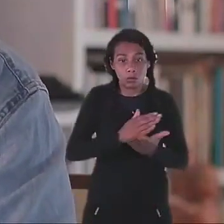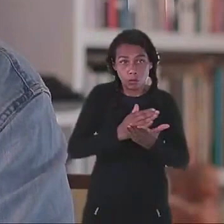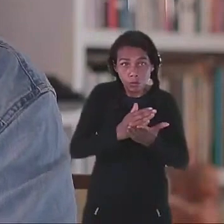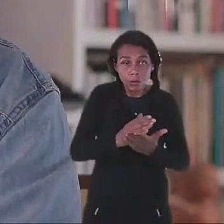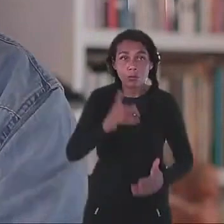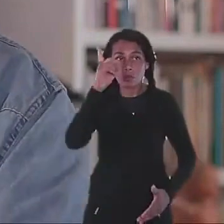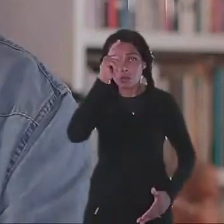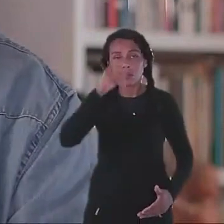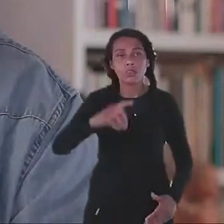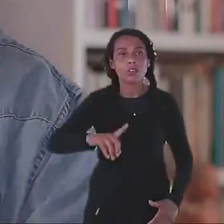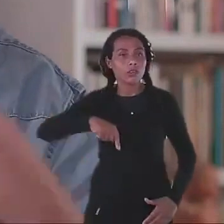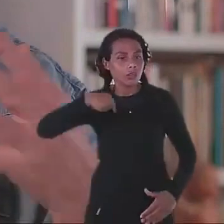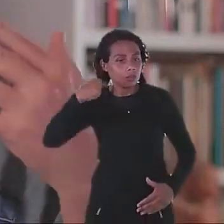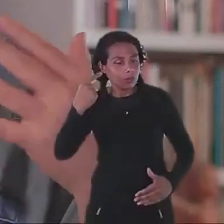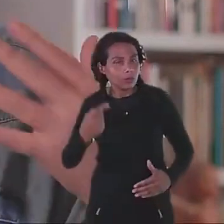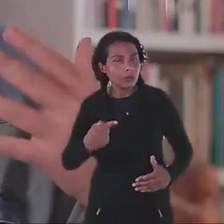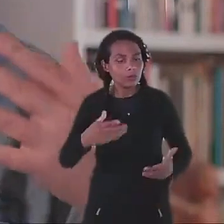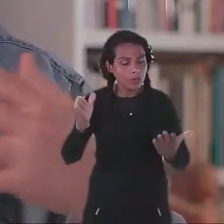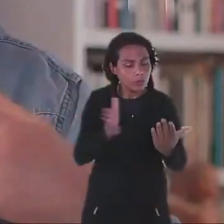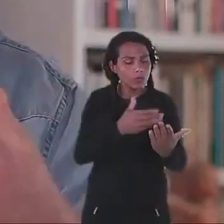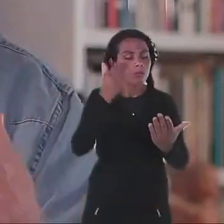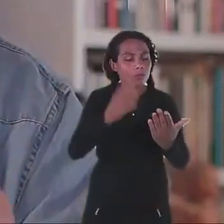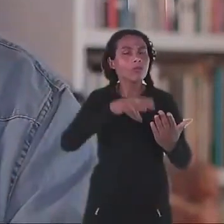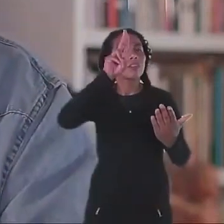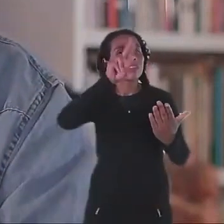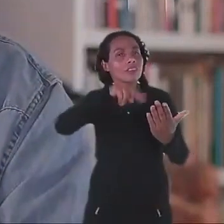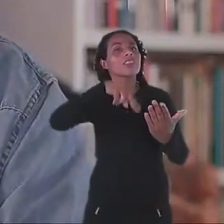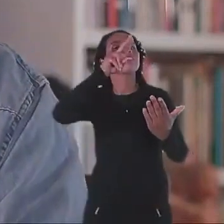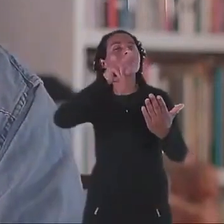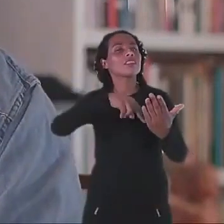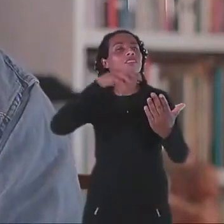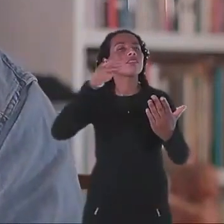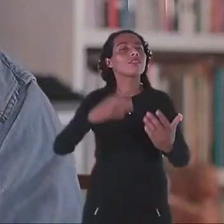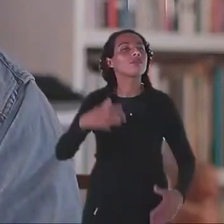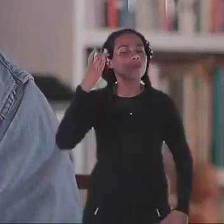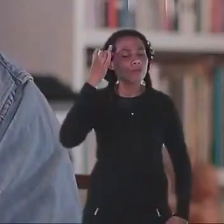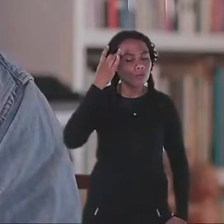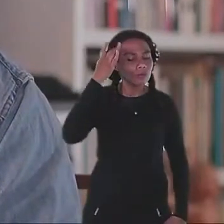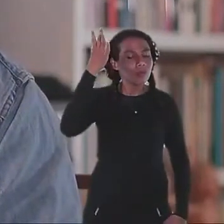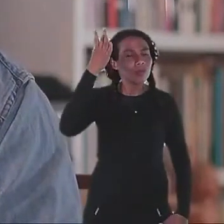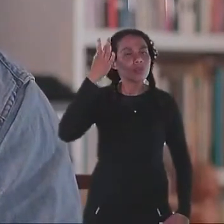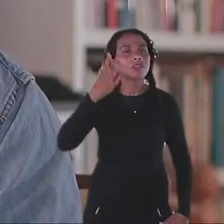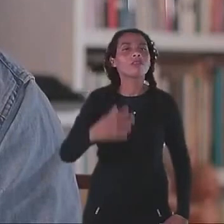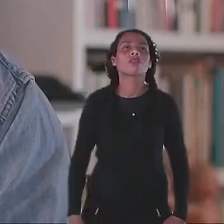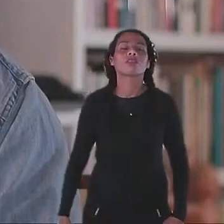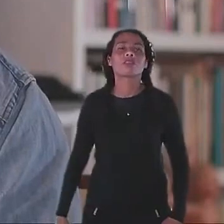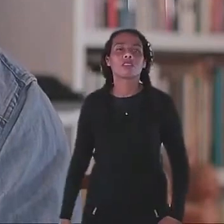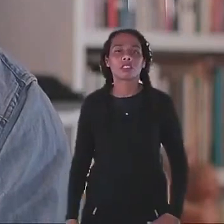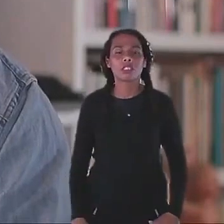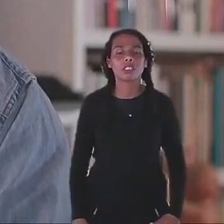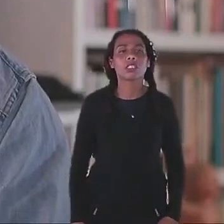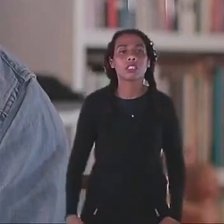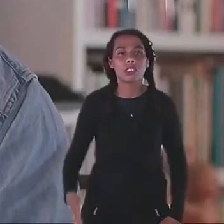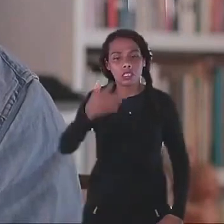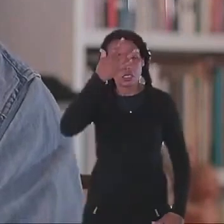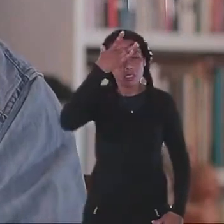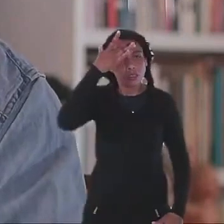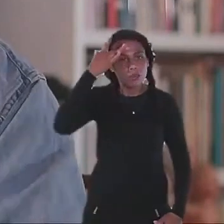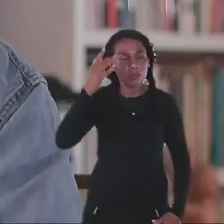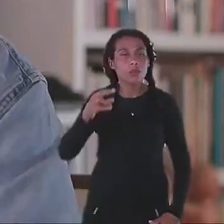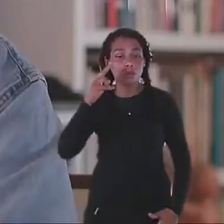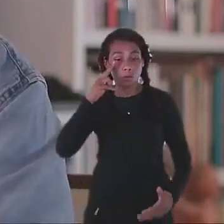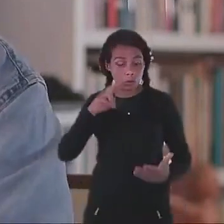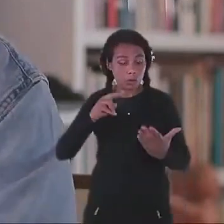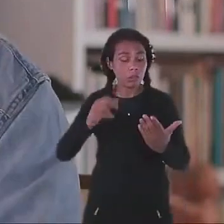entendimento, que é o que todo mundo fica um pouco receoso quando se encontra um livro